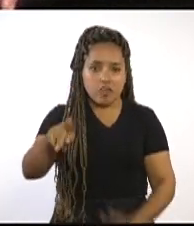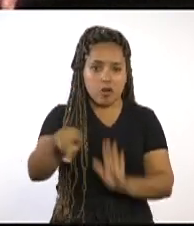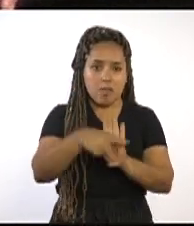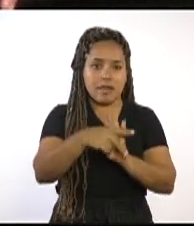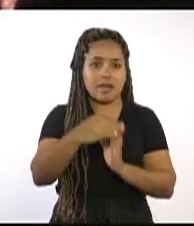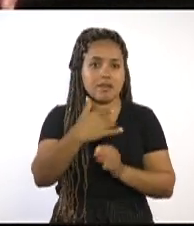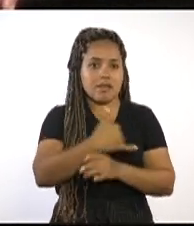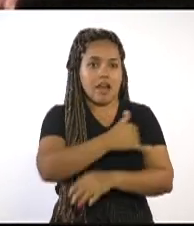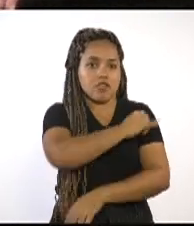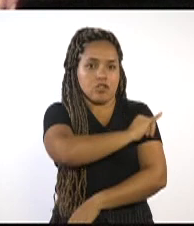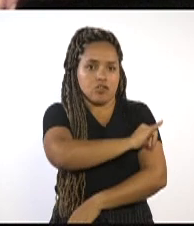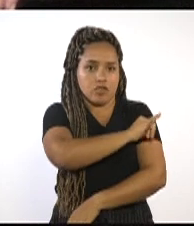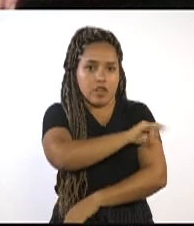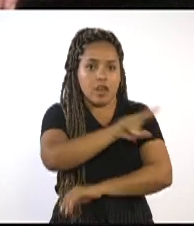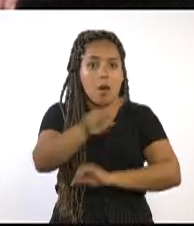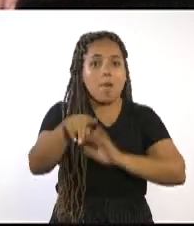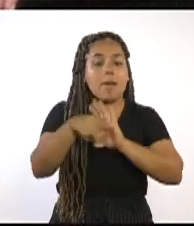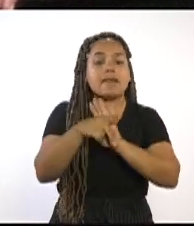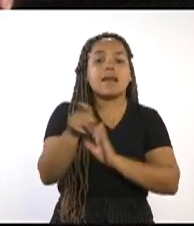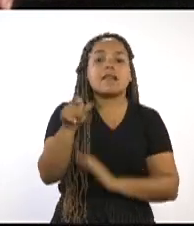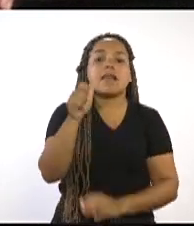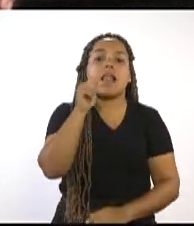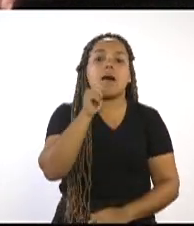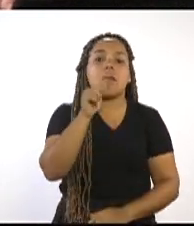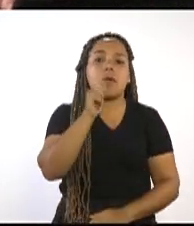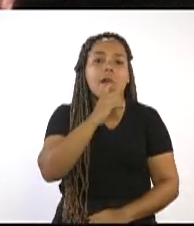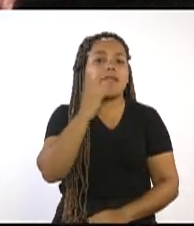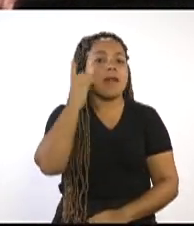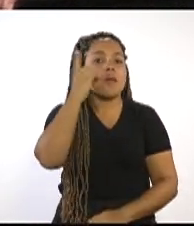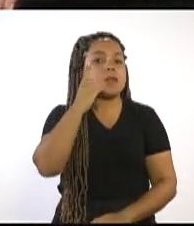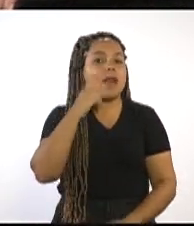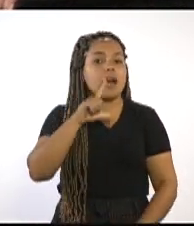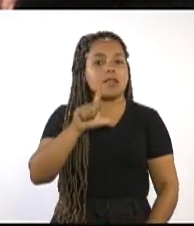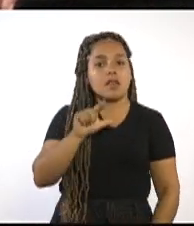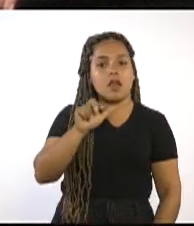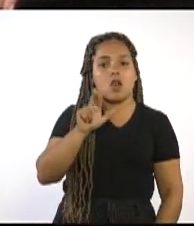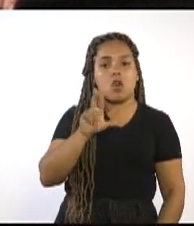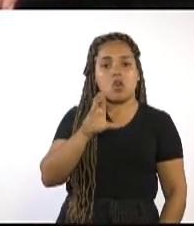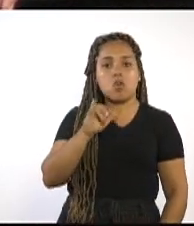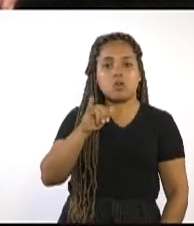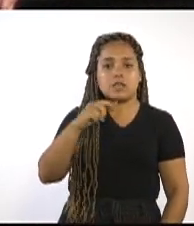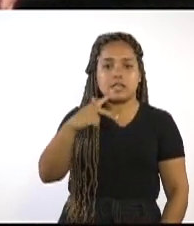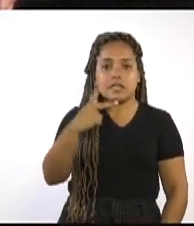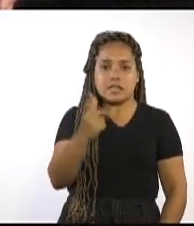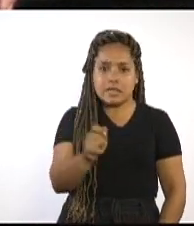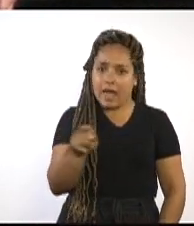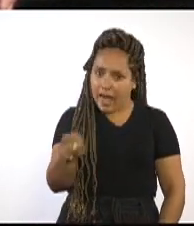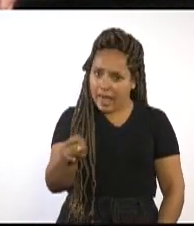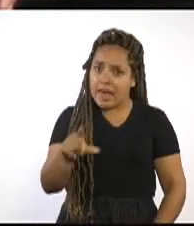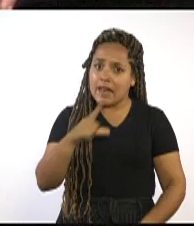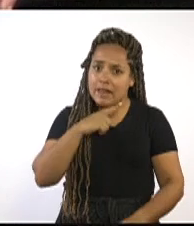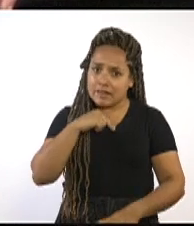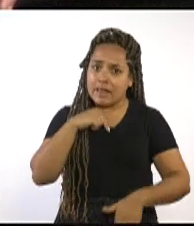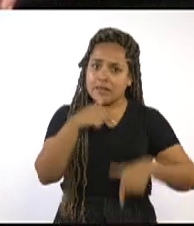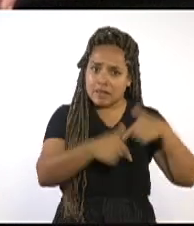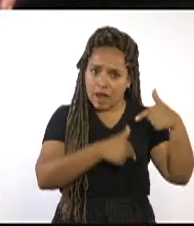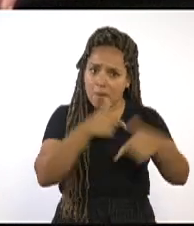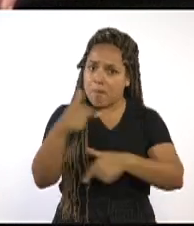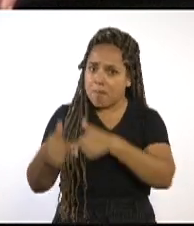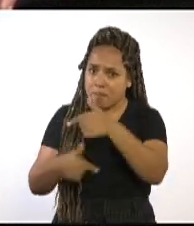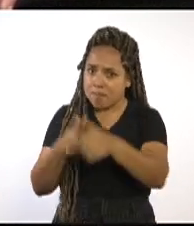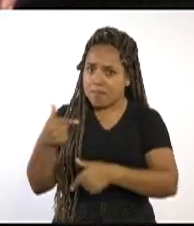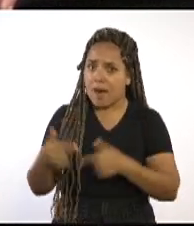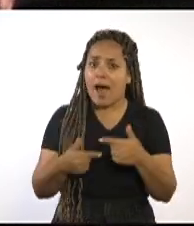da nossa deputada Lucinha, que está lá envolvida em mitigar